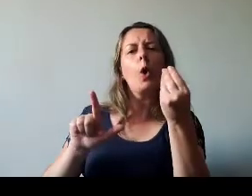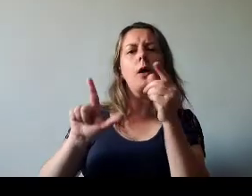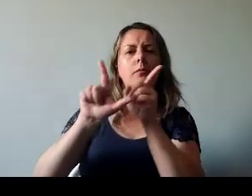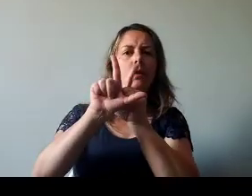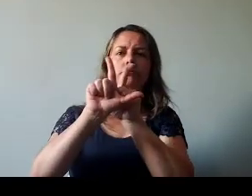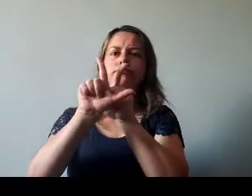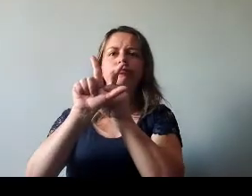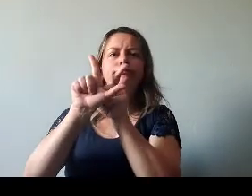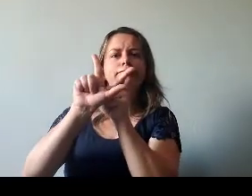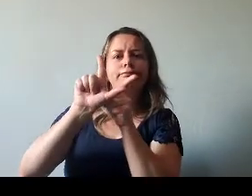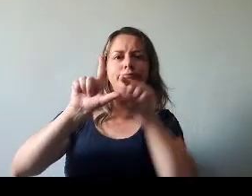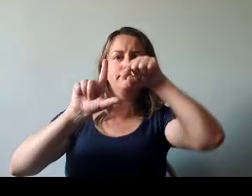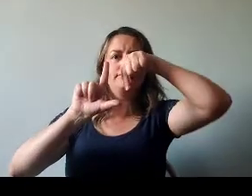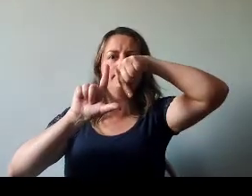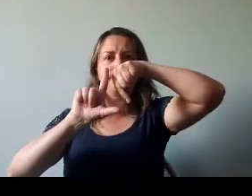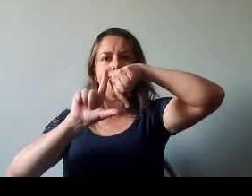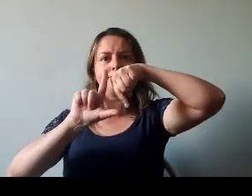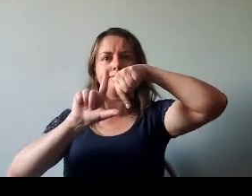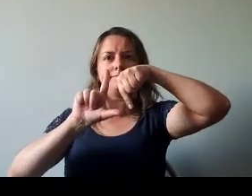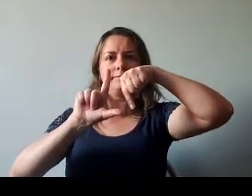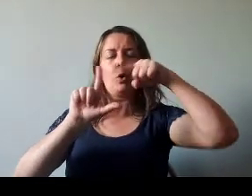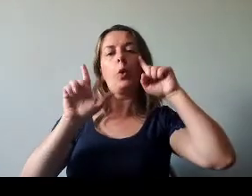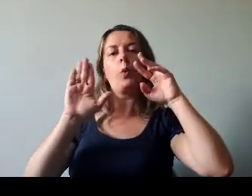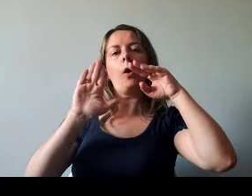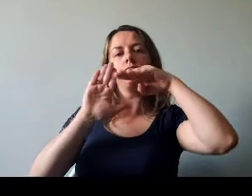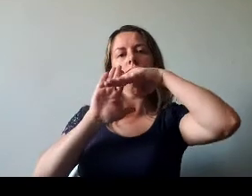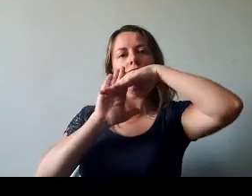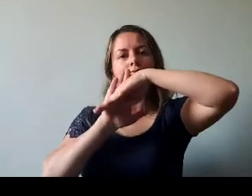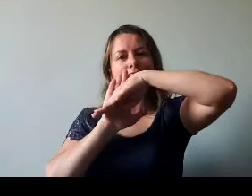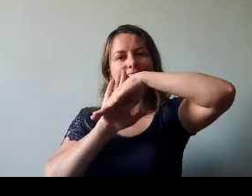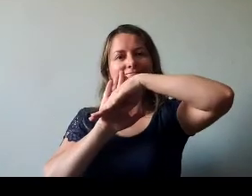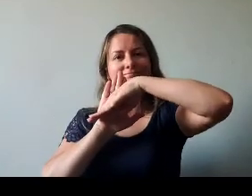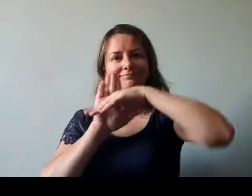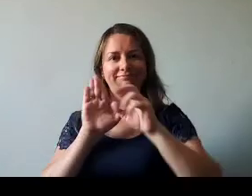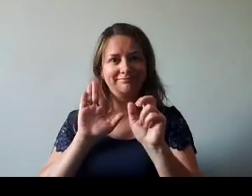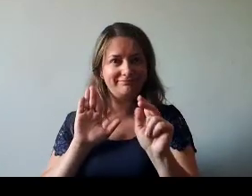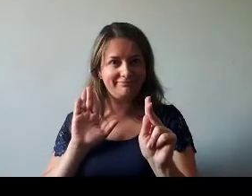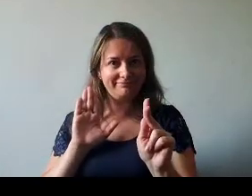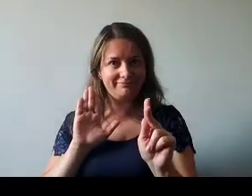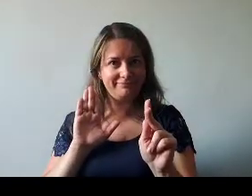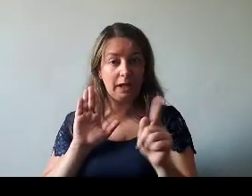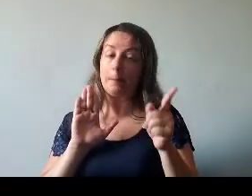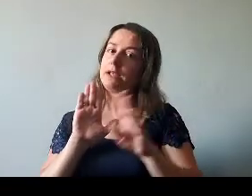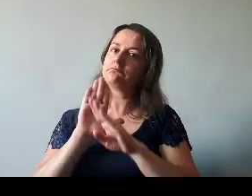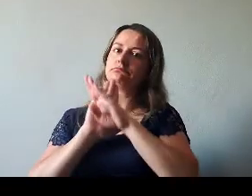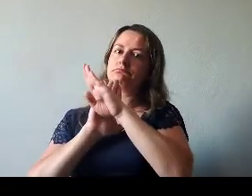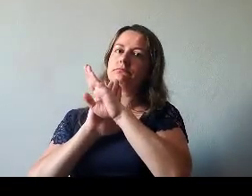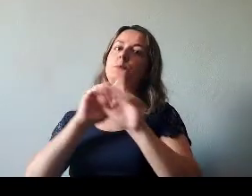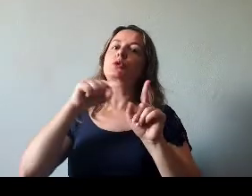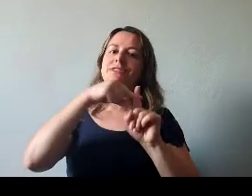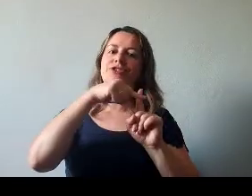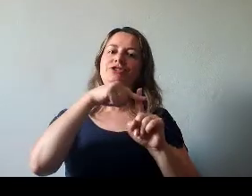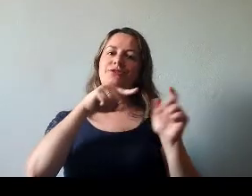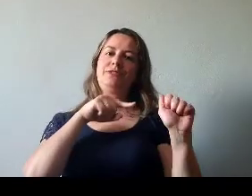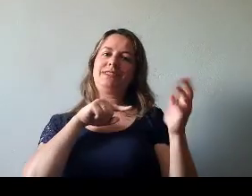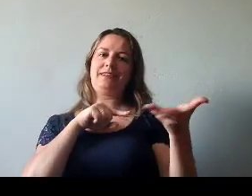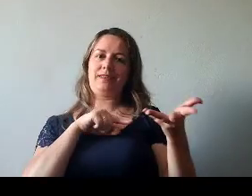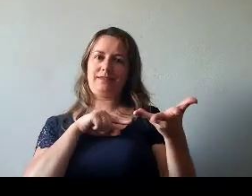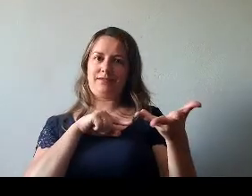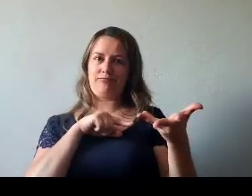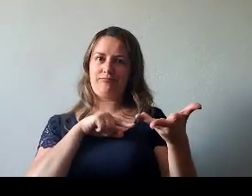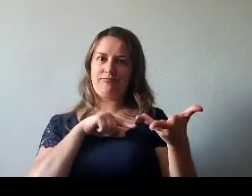seria para baixo assim, né, ó. Ok? No caso, ela é positiva, então ela é para cima.